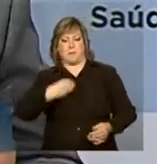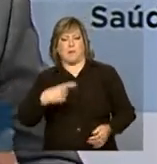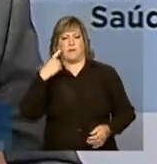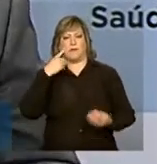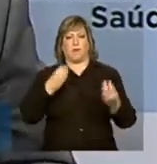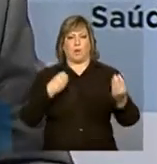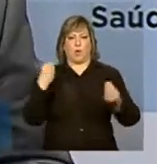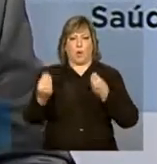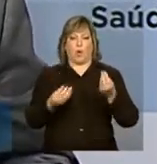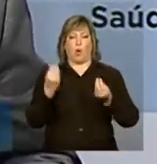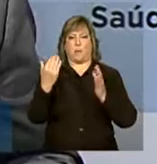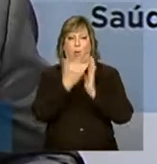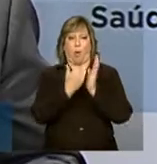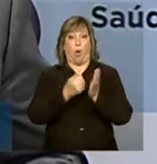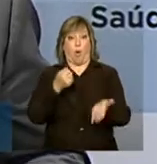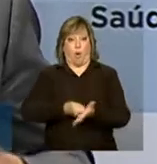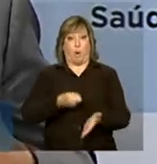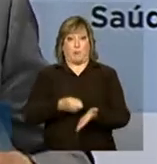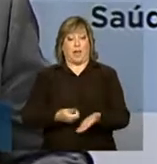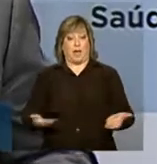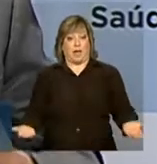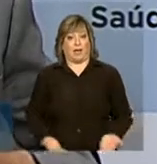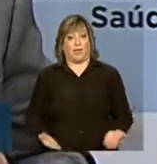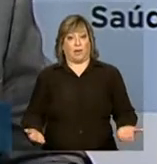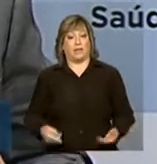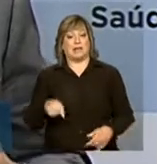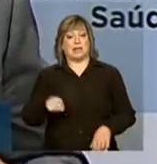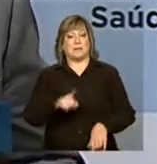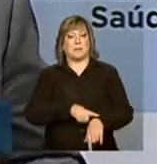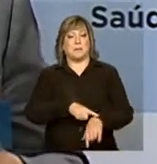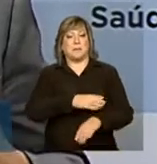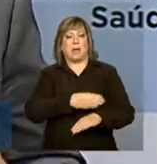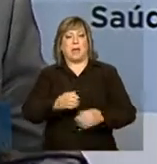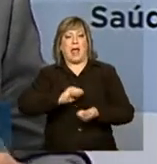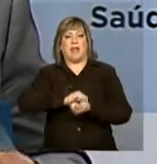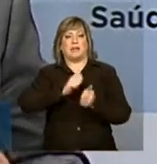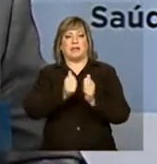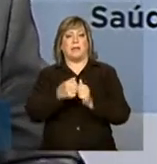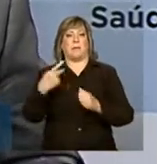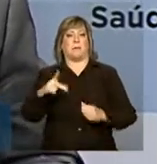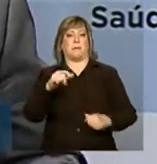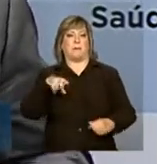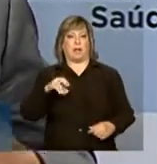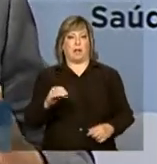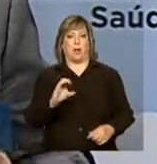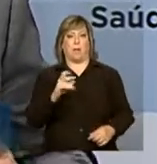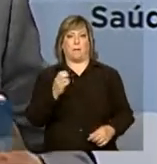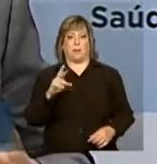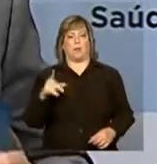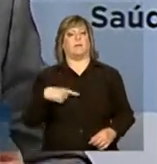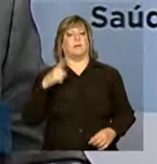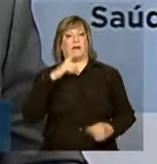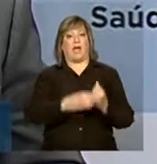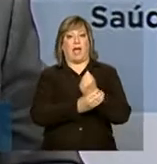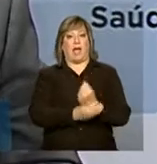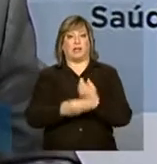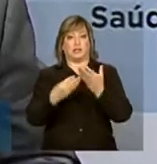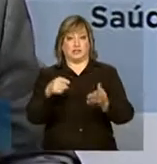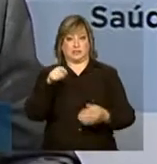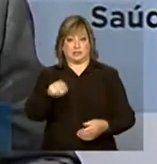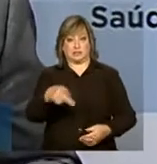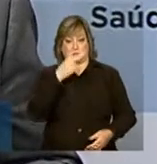rol obrigatório, esse período de adaptação dos planos de saúde das operadoras para garantir isso para o